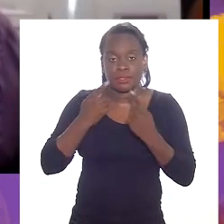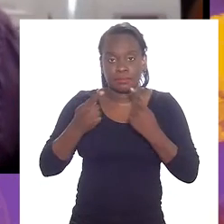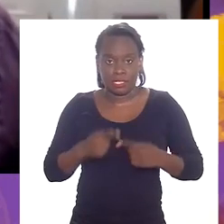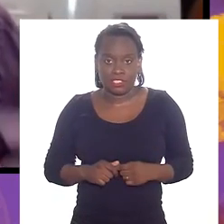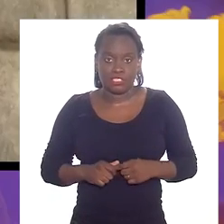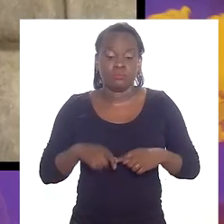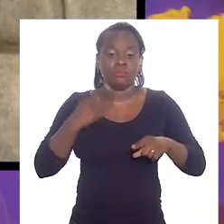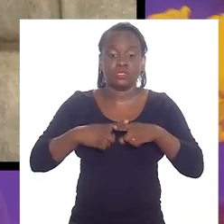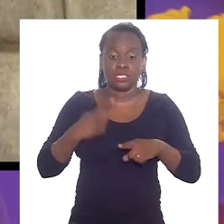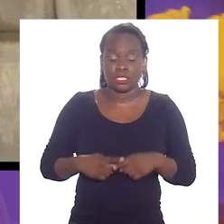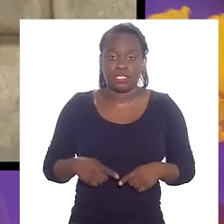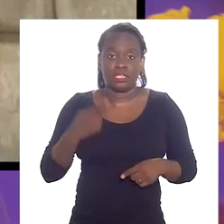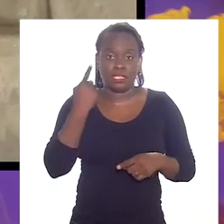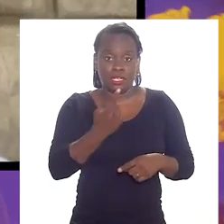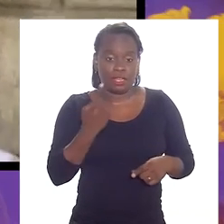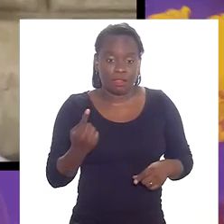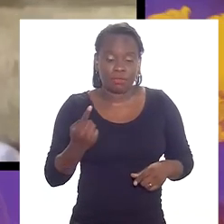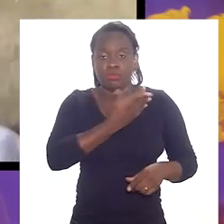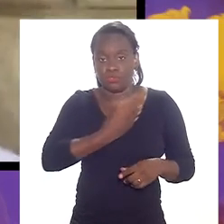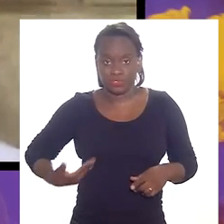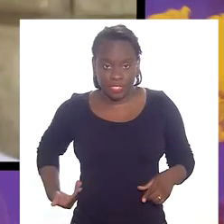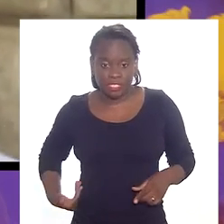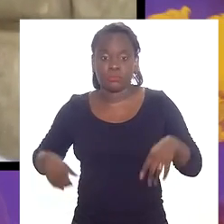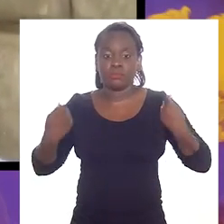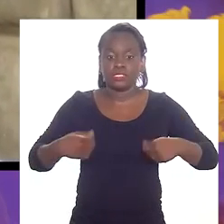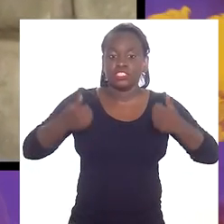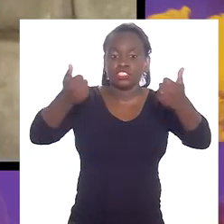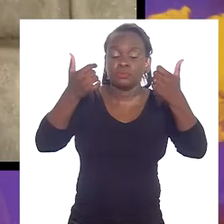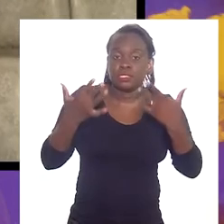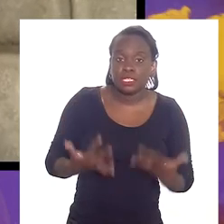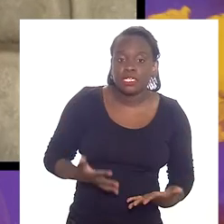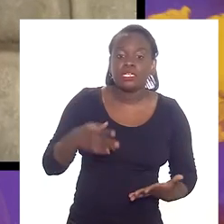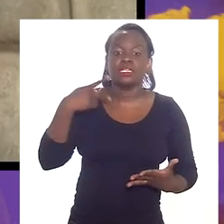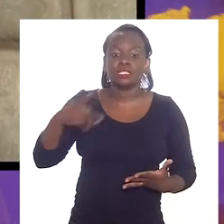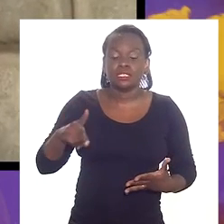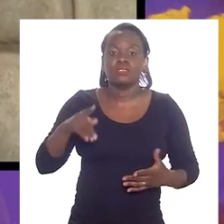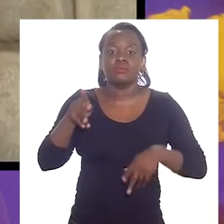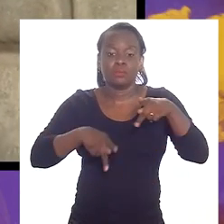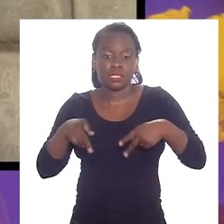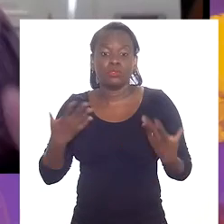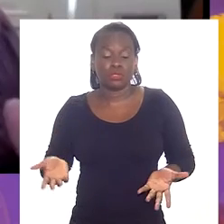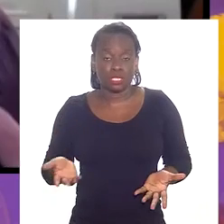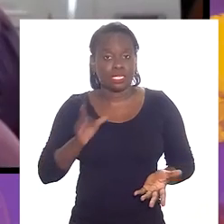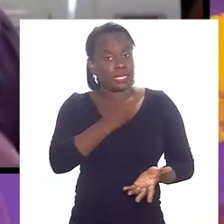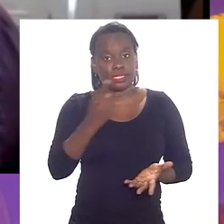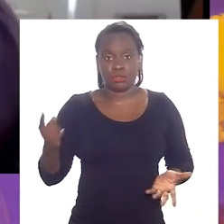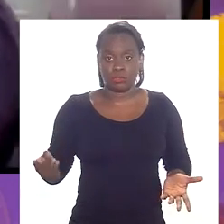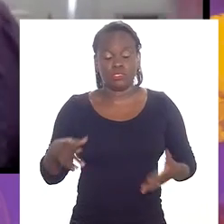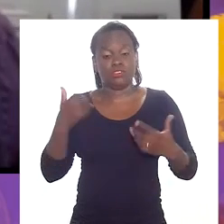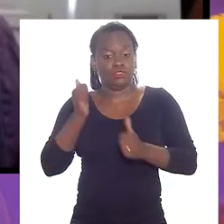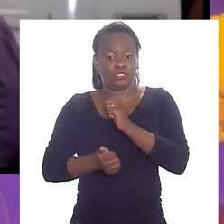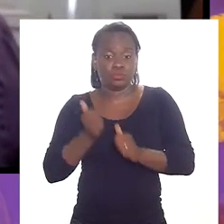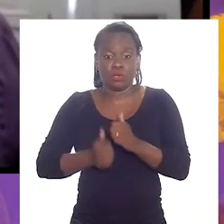é porque cada governo tem que dar satisfação a sua população individualmente